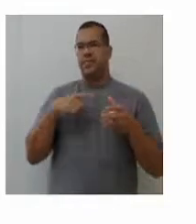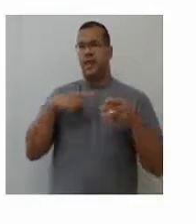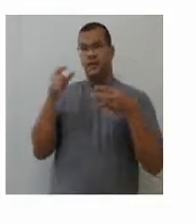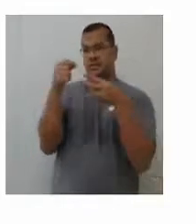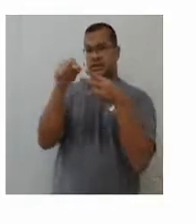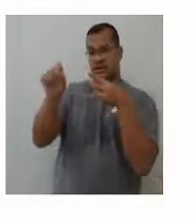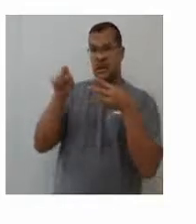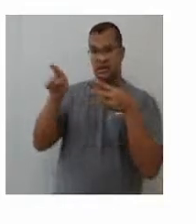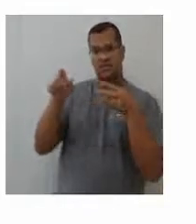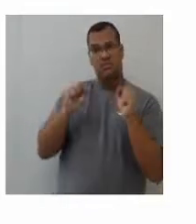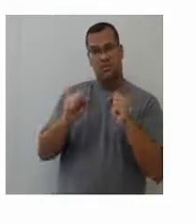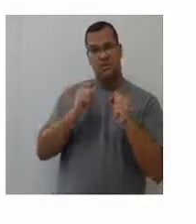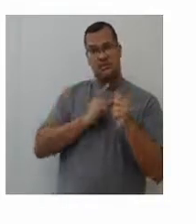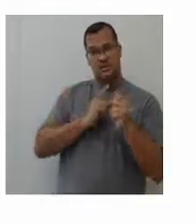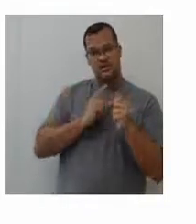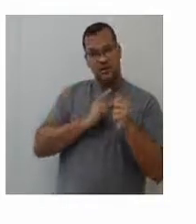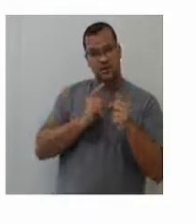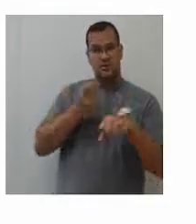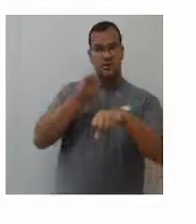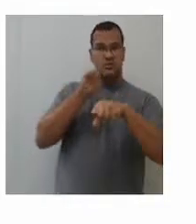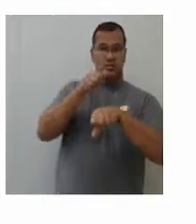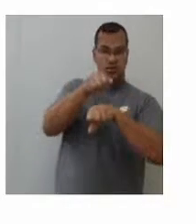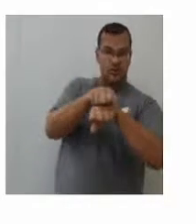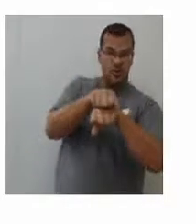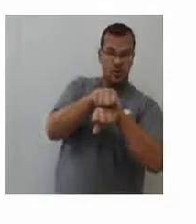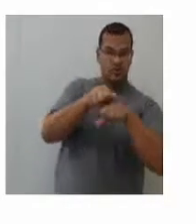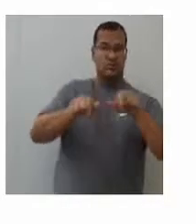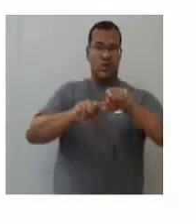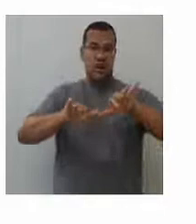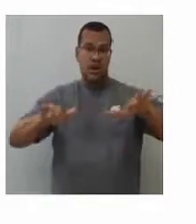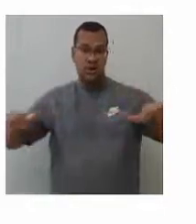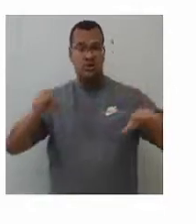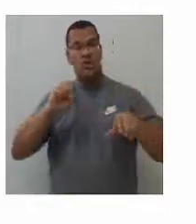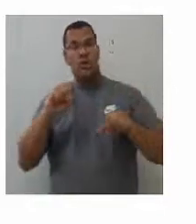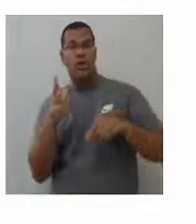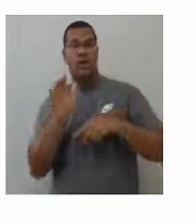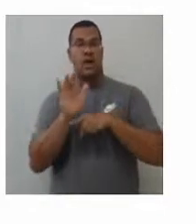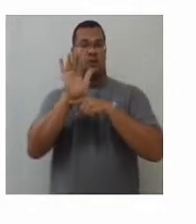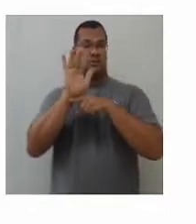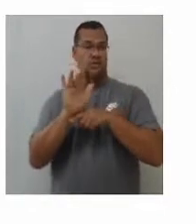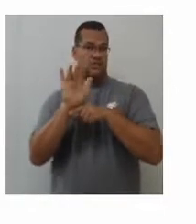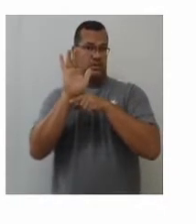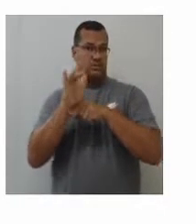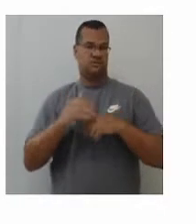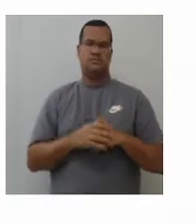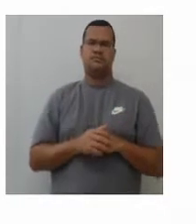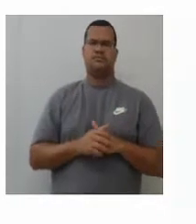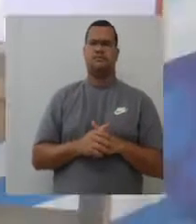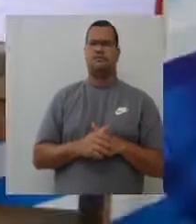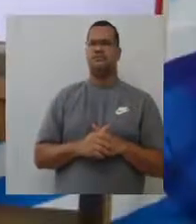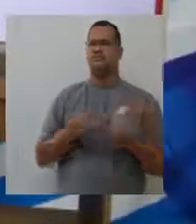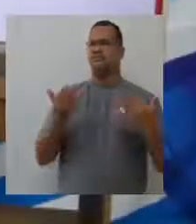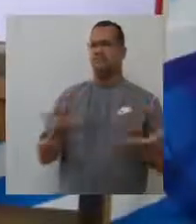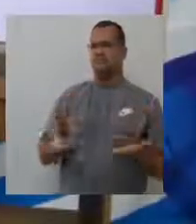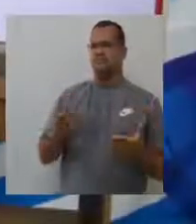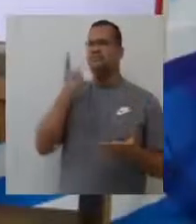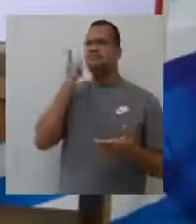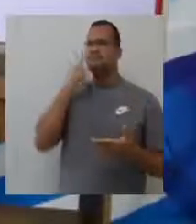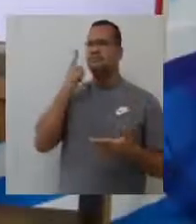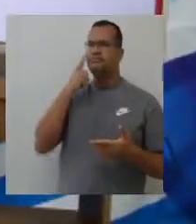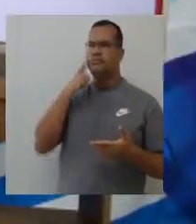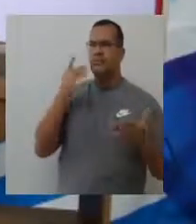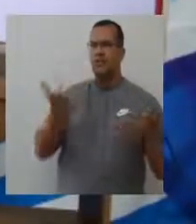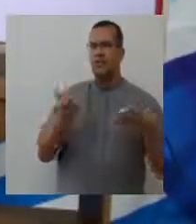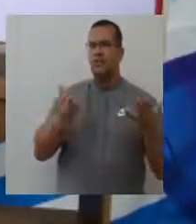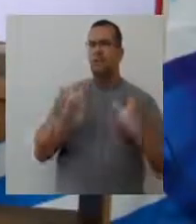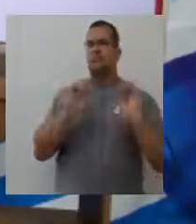as soluções podem ser sólidas, líquidas ou gasosas. Isso mesmo. Quero chamar muita atenção para você nesse slide.